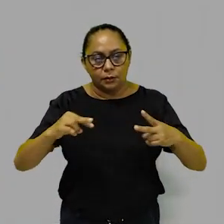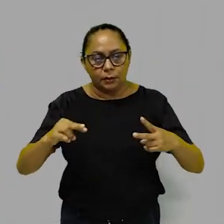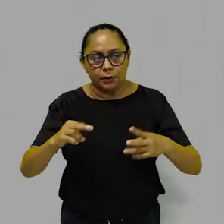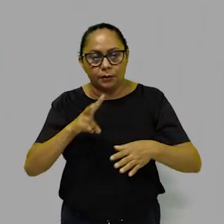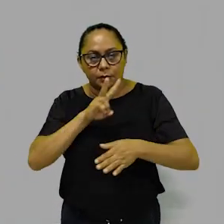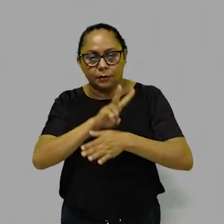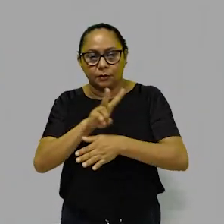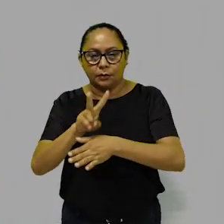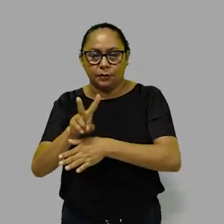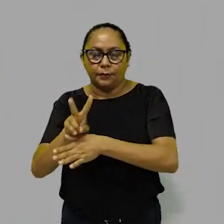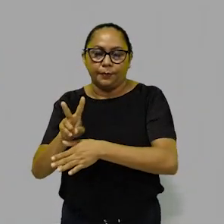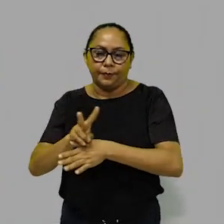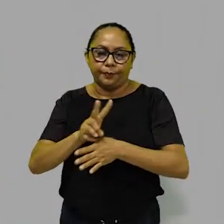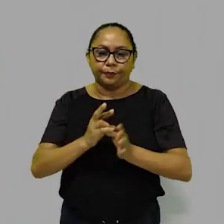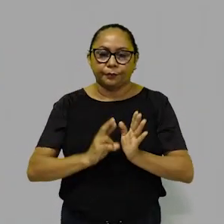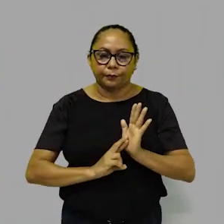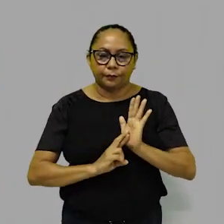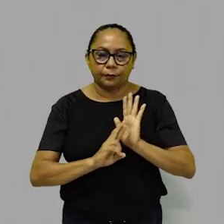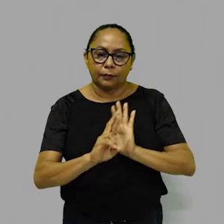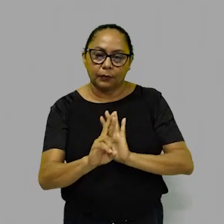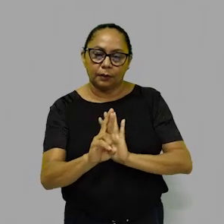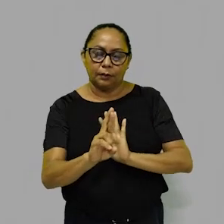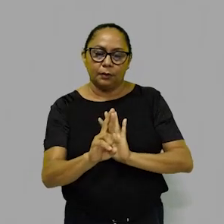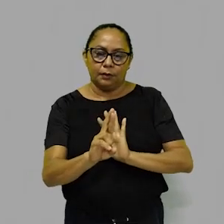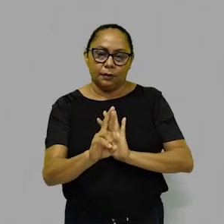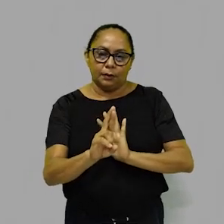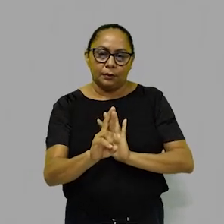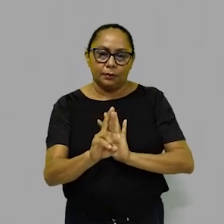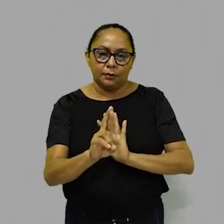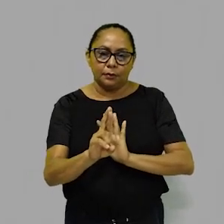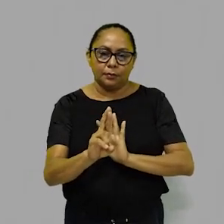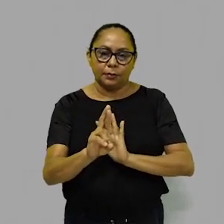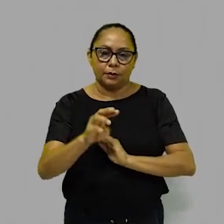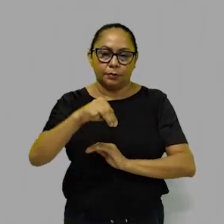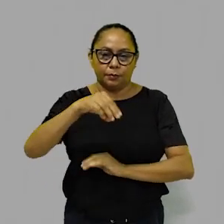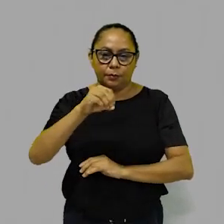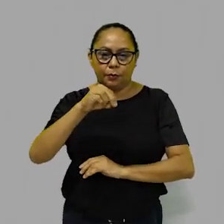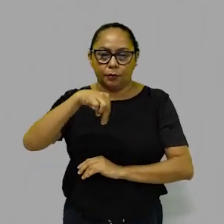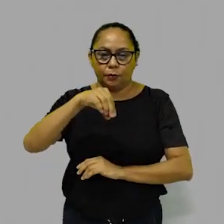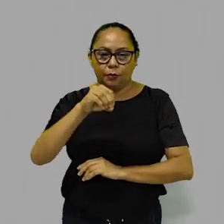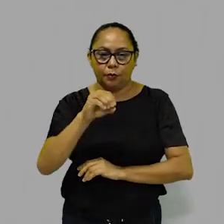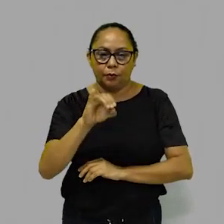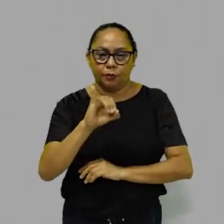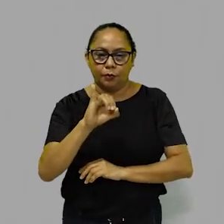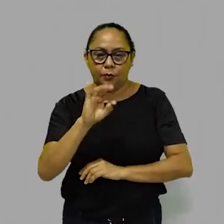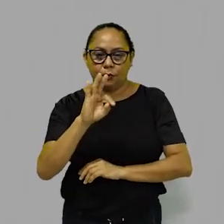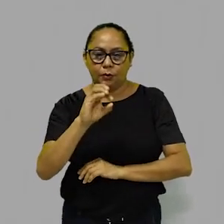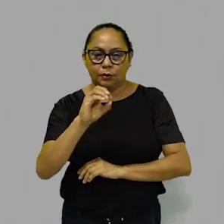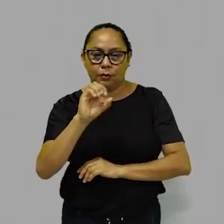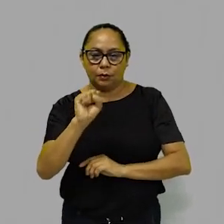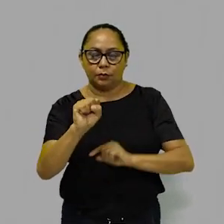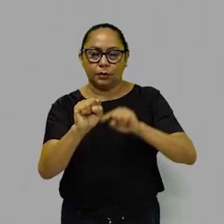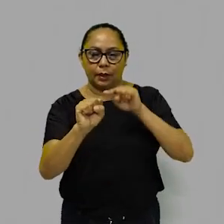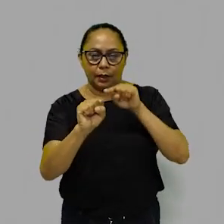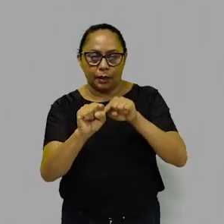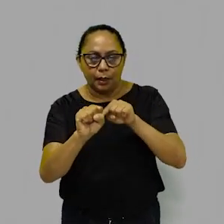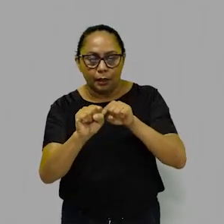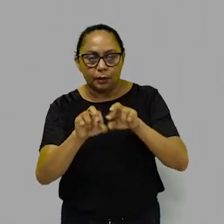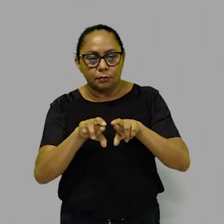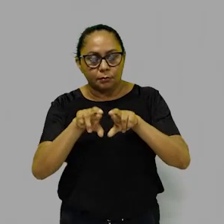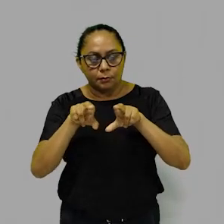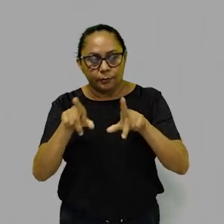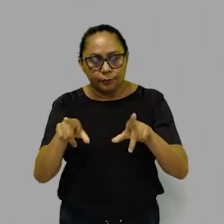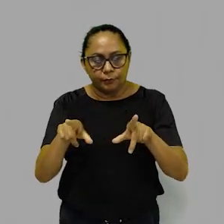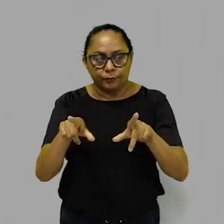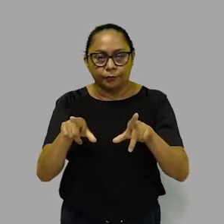que no caso aqui estão representados pelos monócitos, esses monócitos, eles vão se